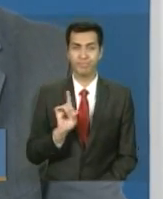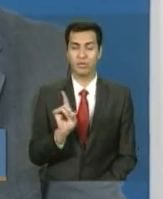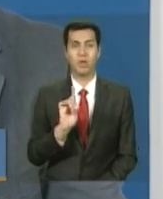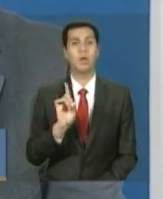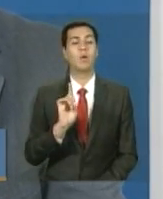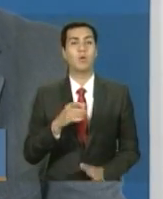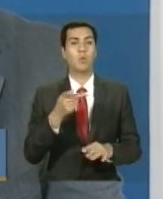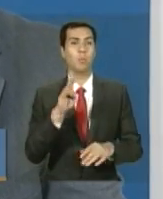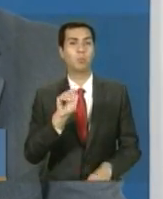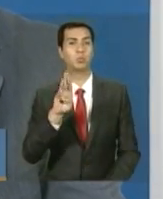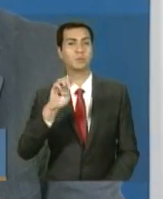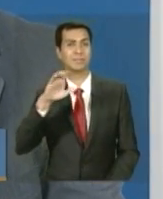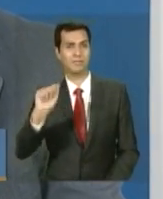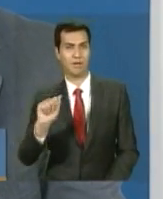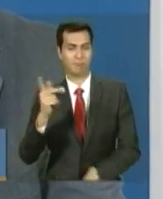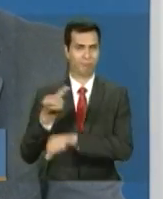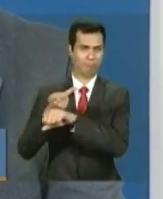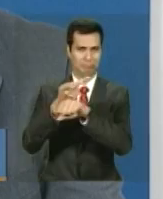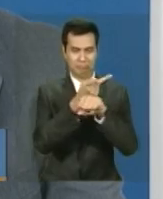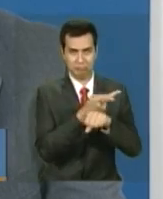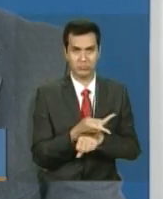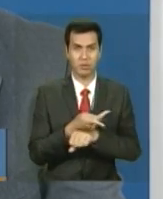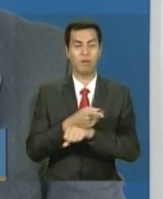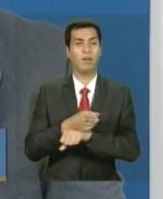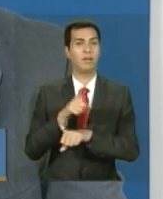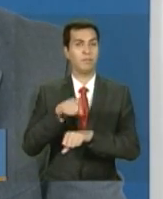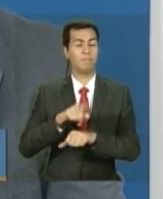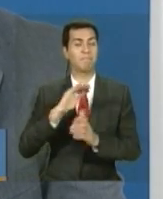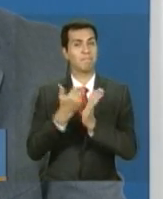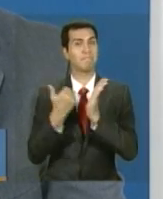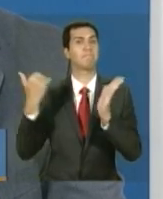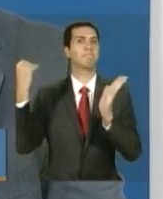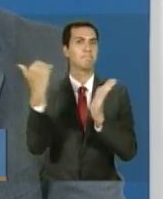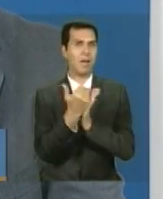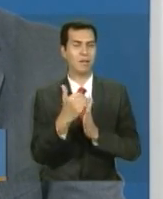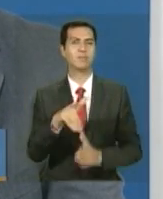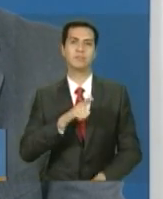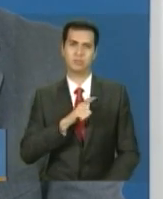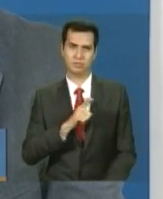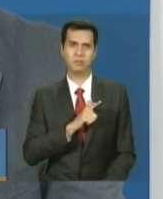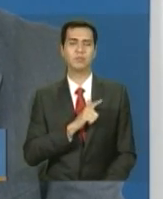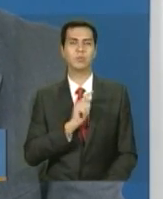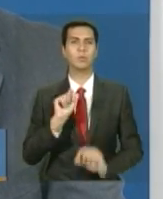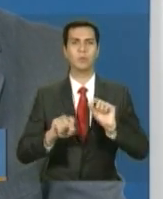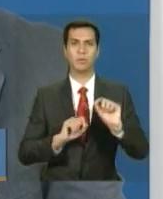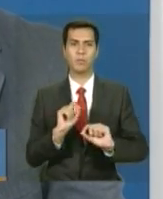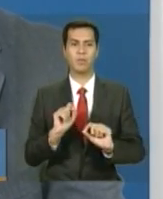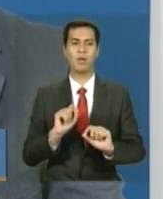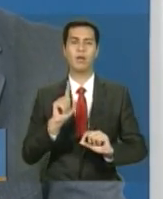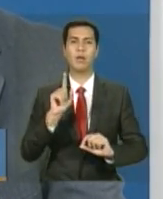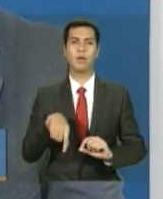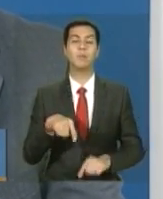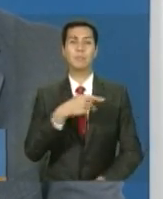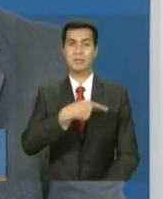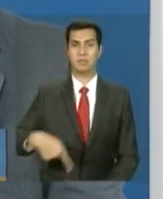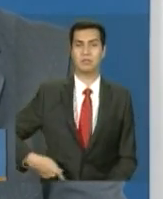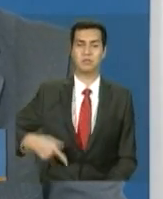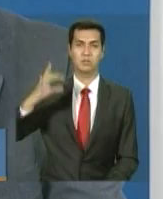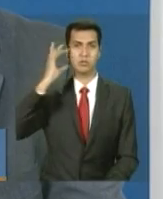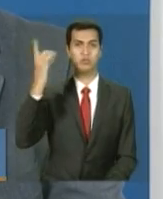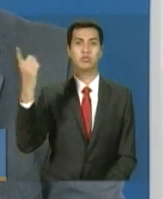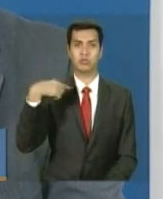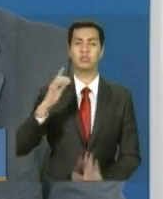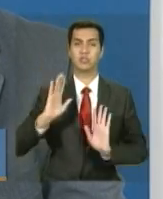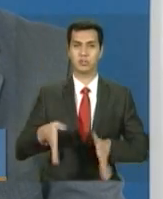à população mais vulnerável e mais carente do país né o que nós estamos dizendo E é o chamado da presidenta Dilma e da